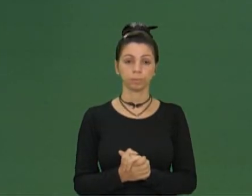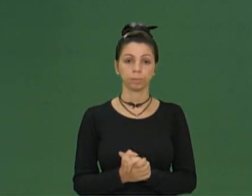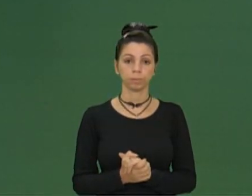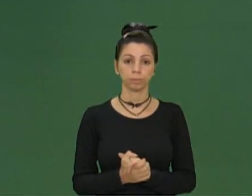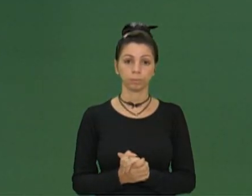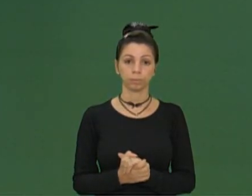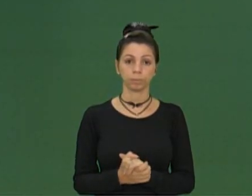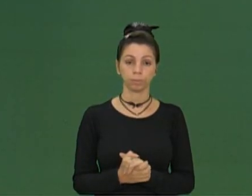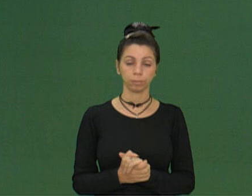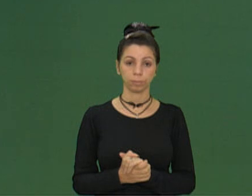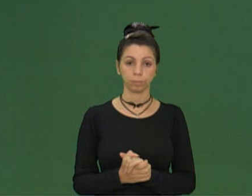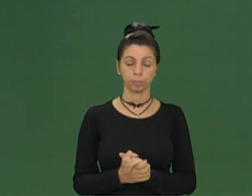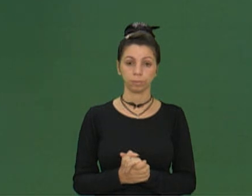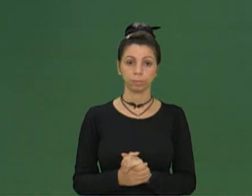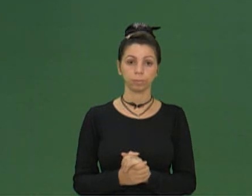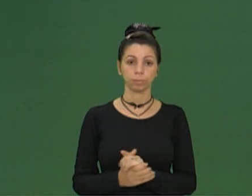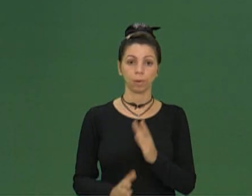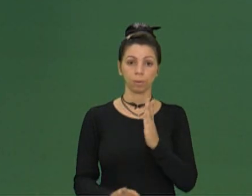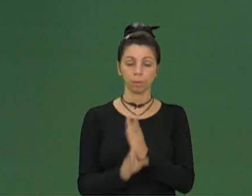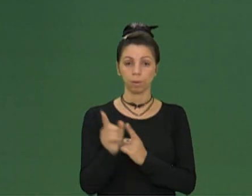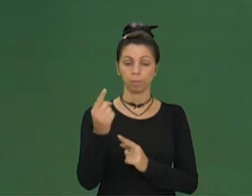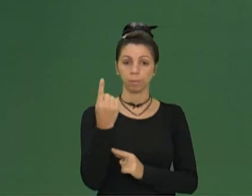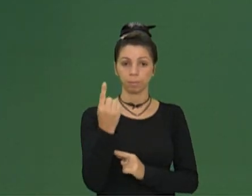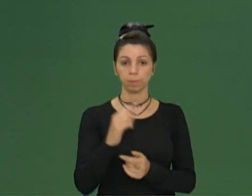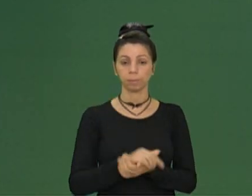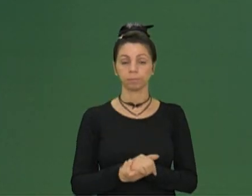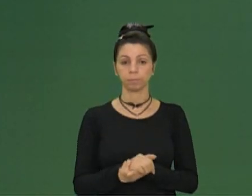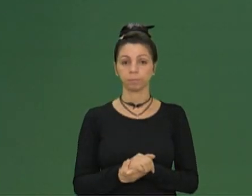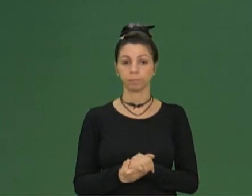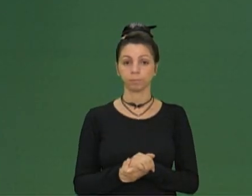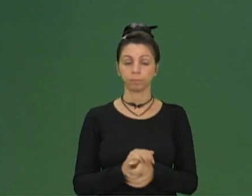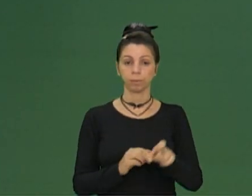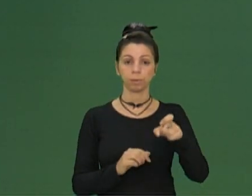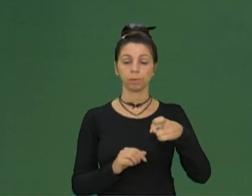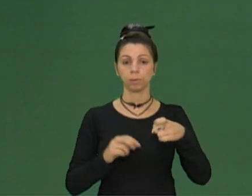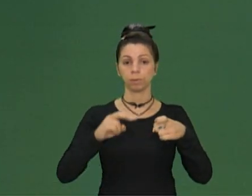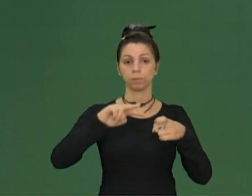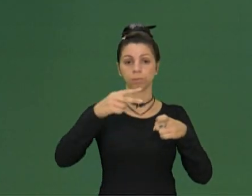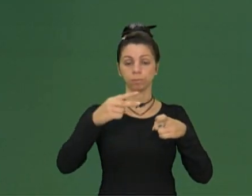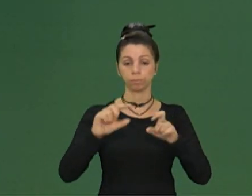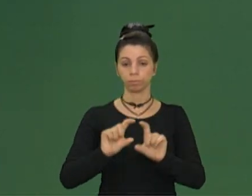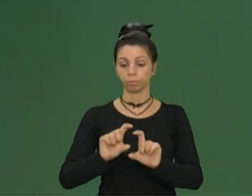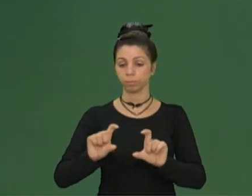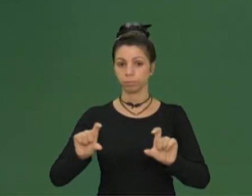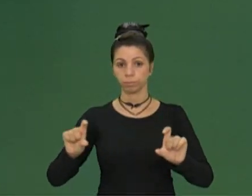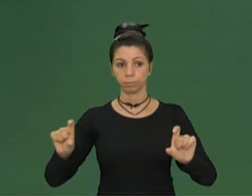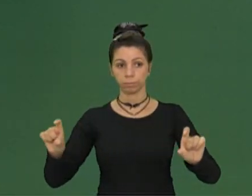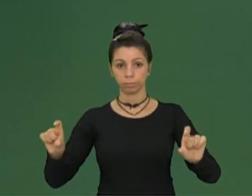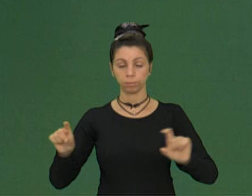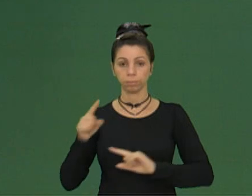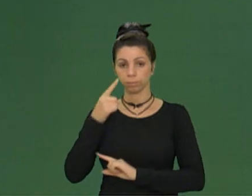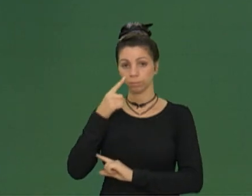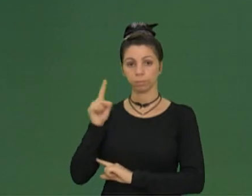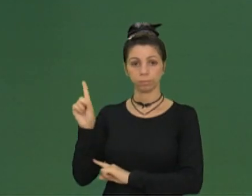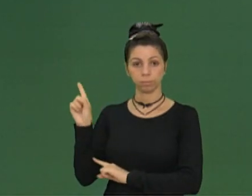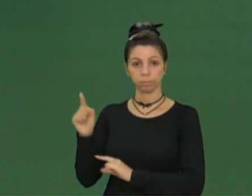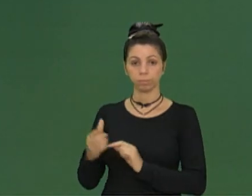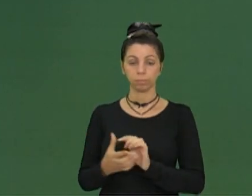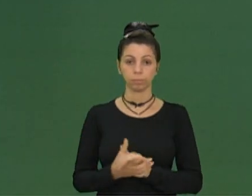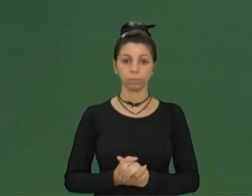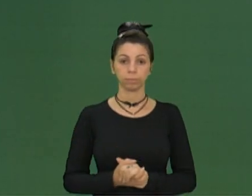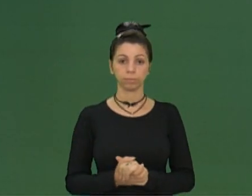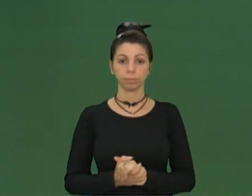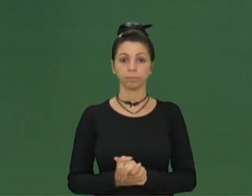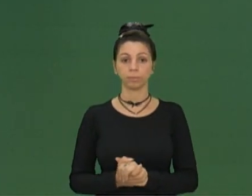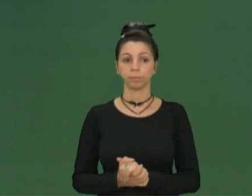3. Achei o primeiro. X duas linhas, 5 menos 1 sobre 2, sendo que 4 sobre 2 é